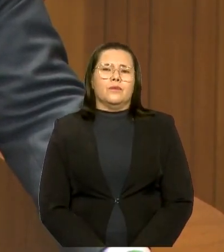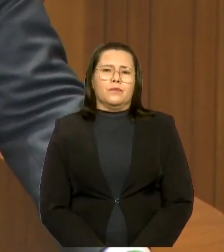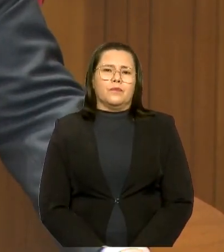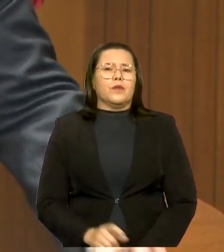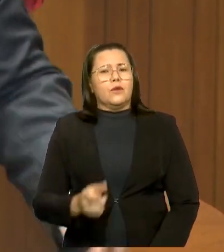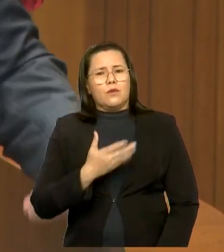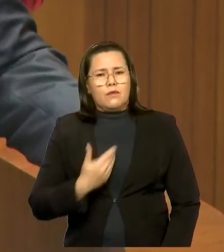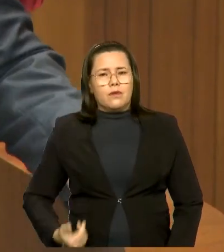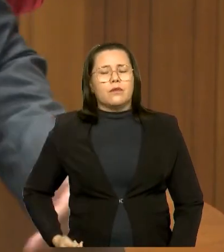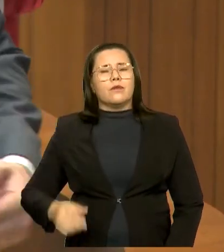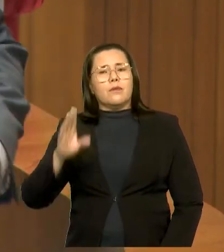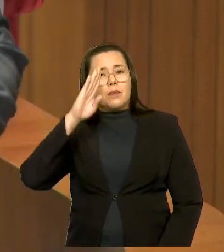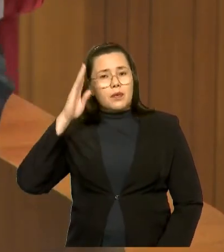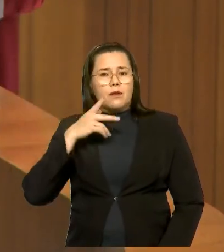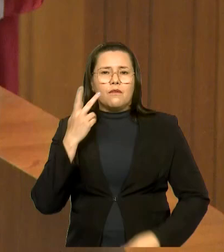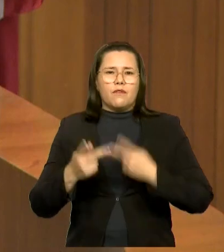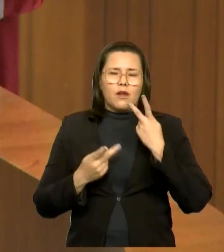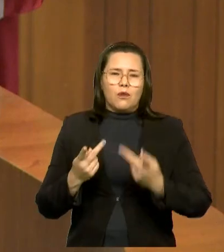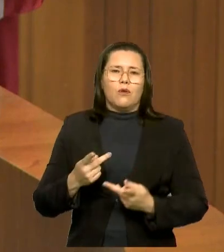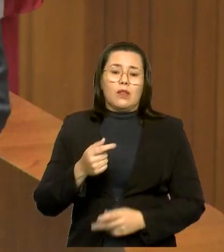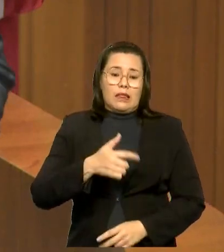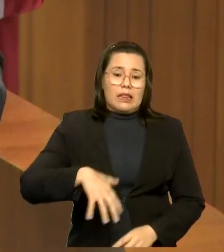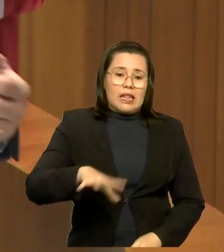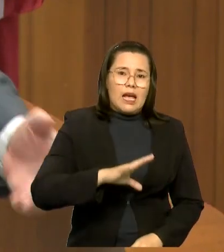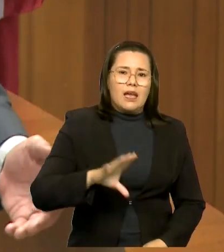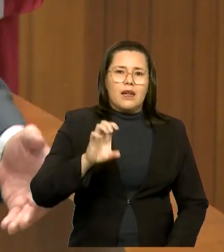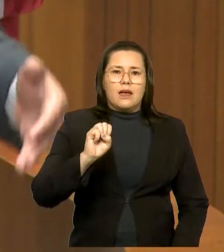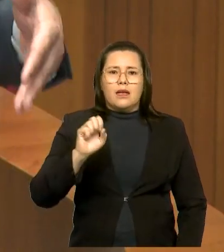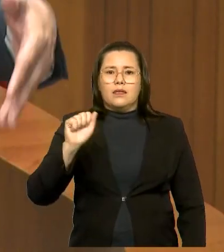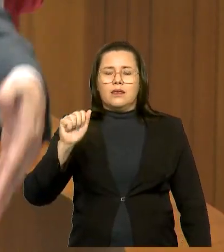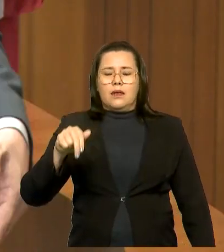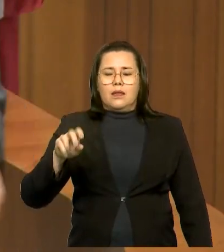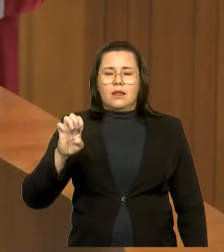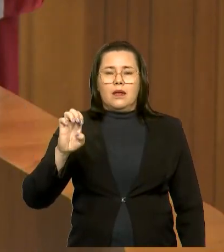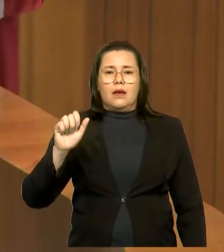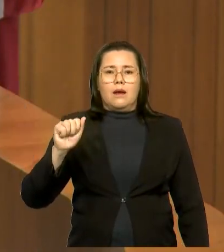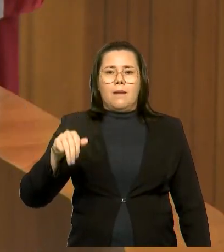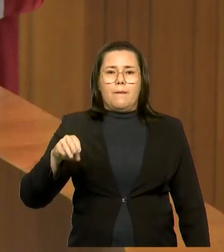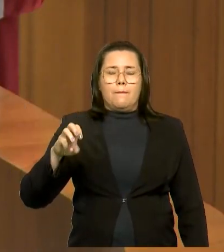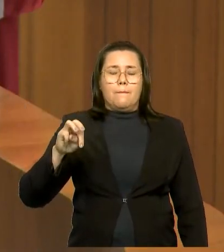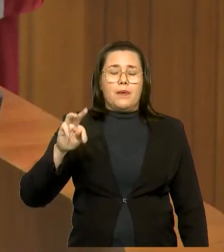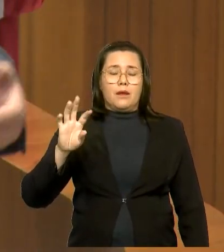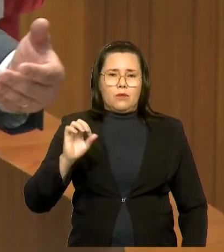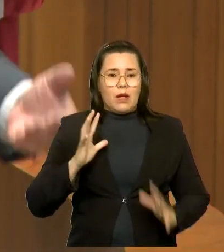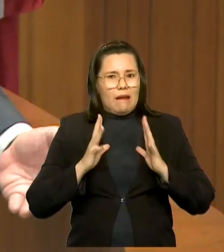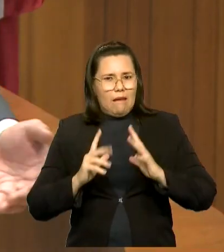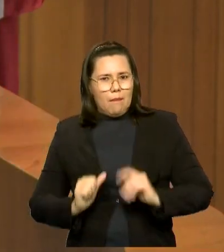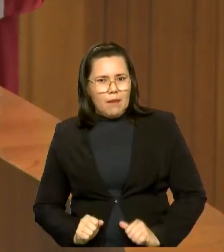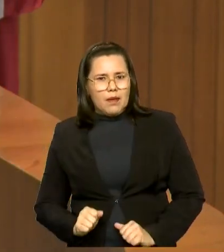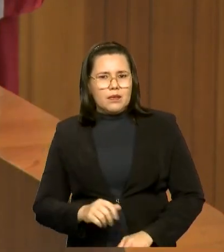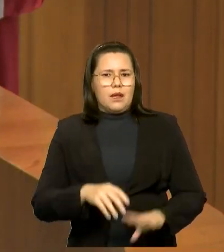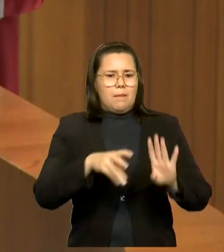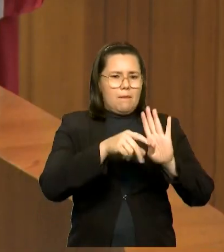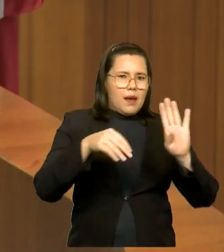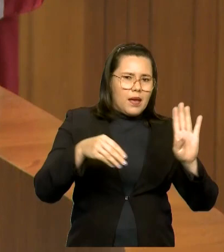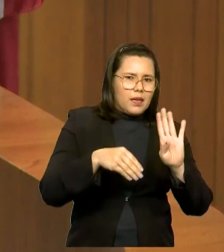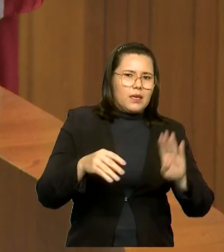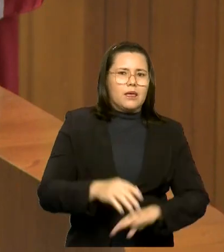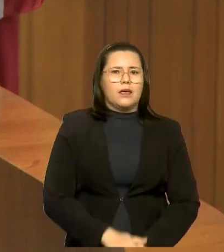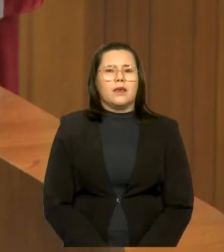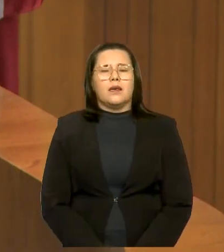governador Carlos Brandão, no saneamento de Barreirinha, saneamento de Imperatriz, saneamento de São Luís, como também na